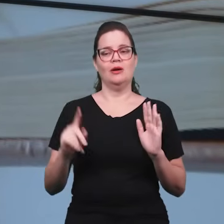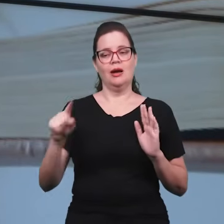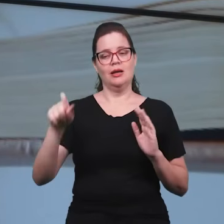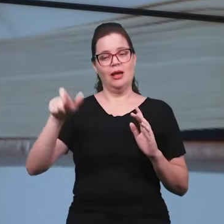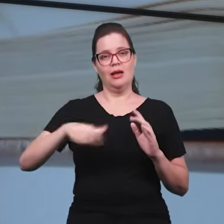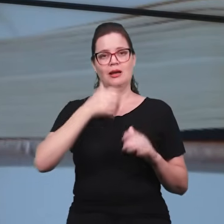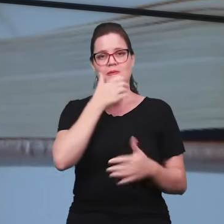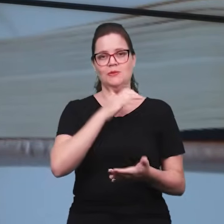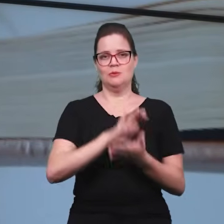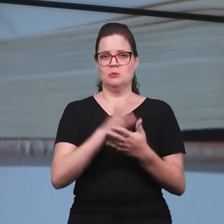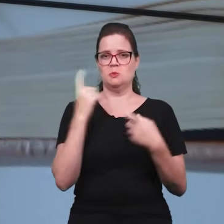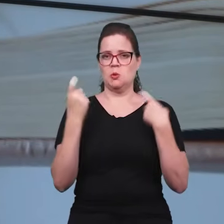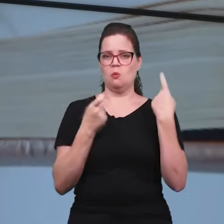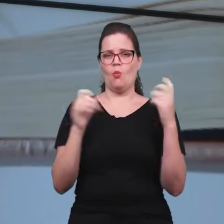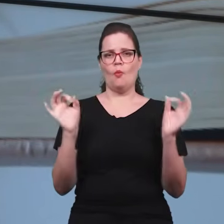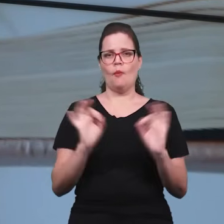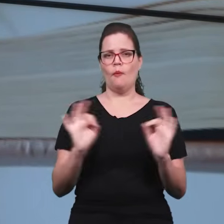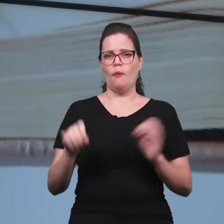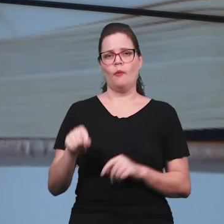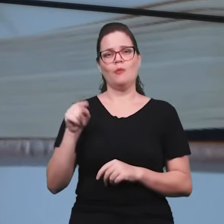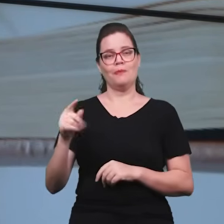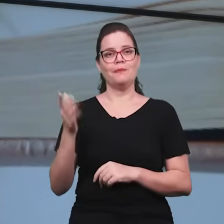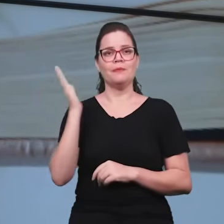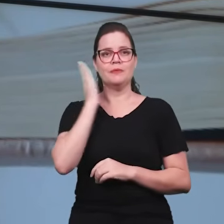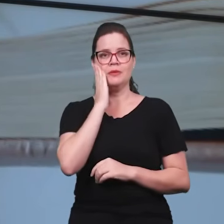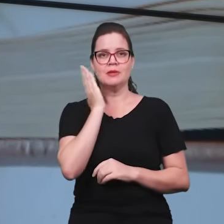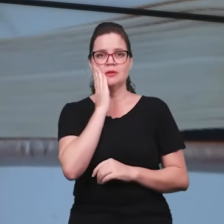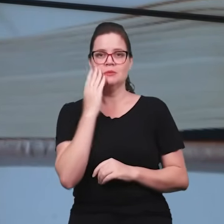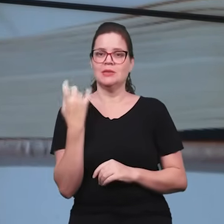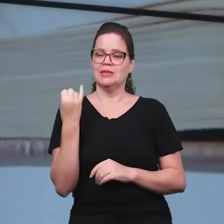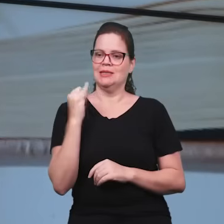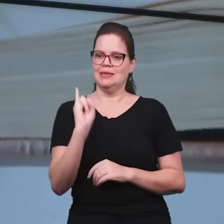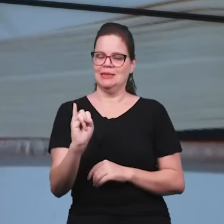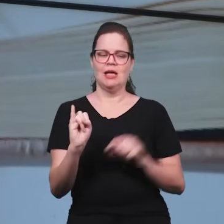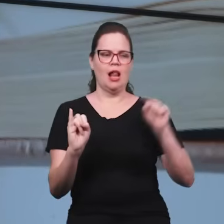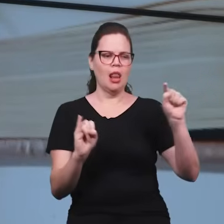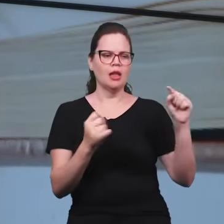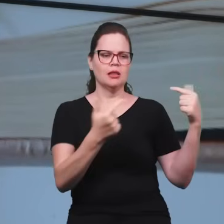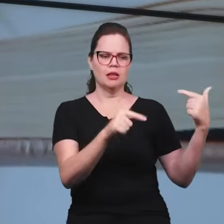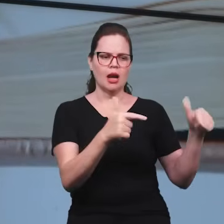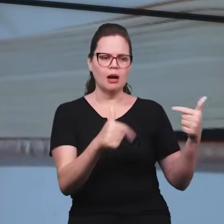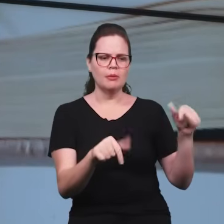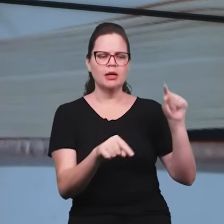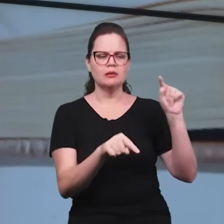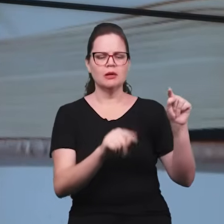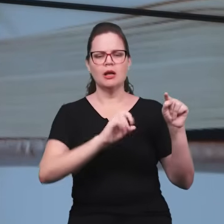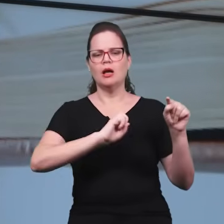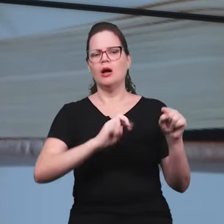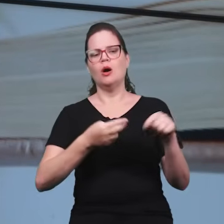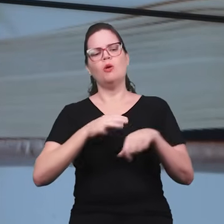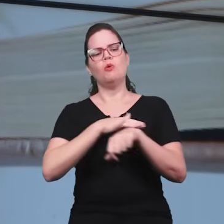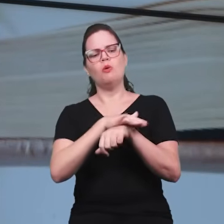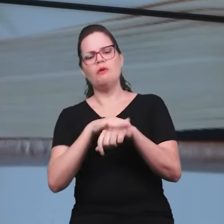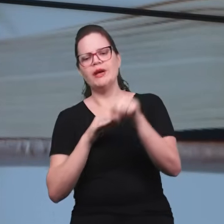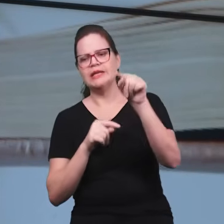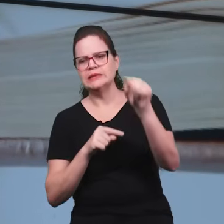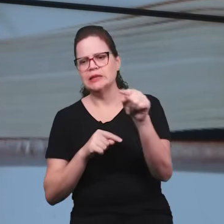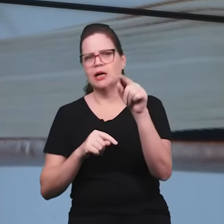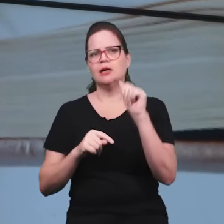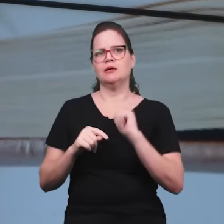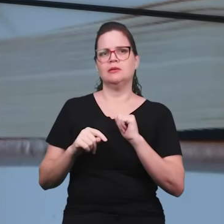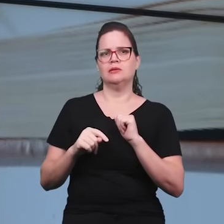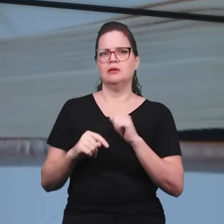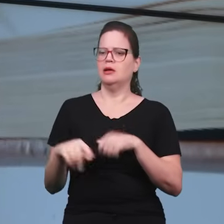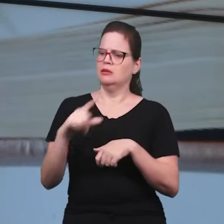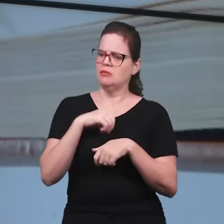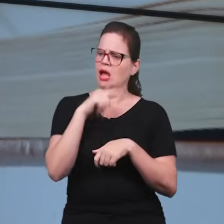preocupações, preocupação alguma. Ele sabe que se ela está ali desenvolvendo uma conversa, há um motivo,